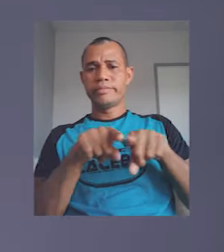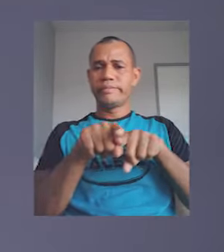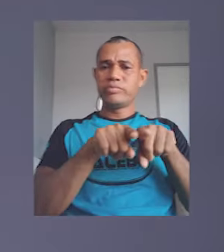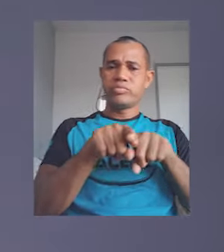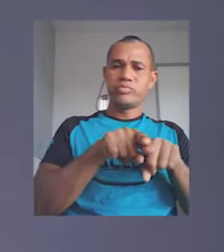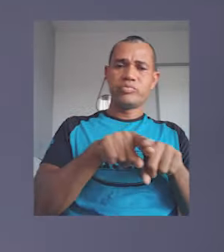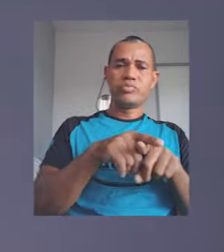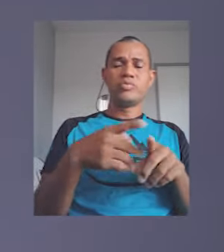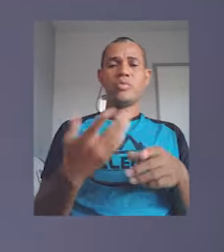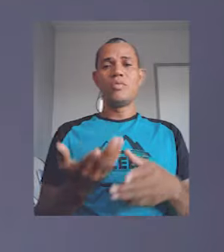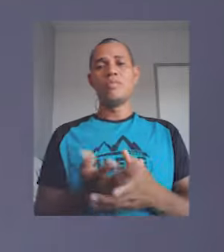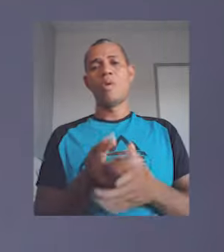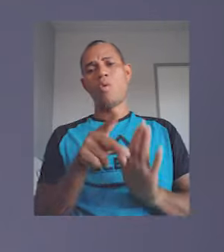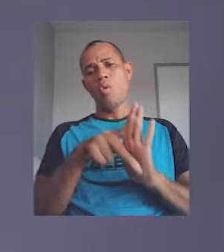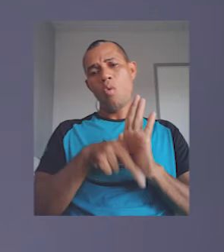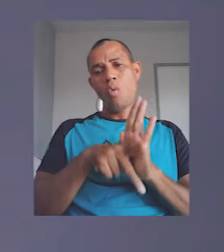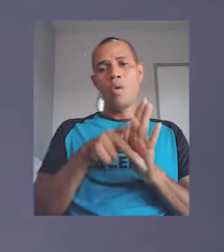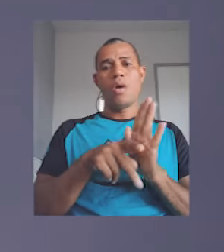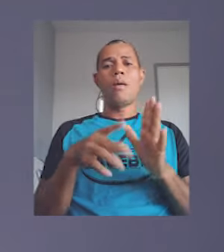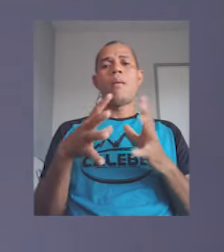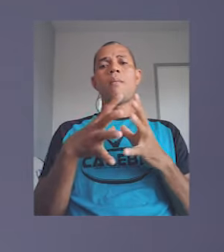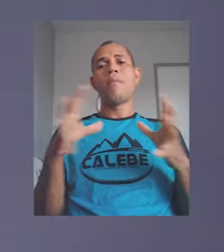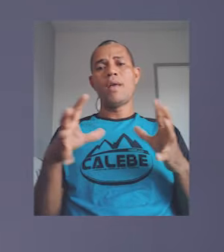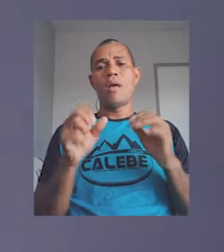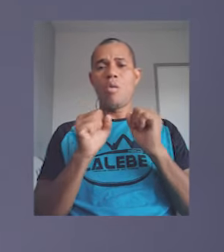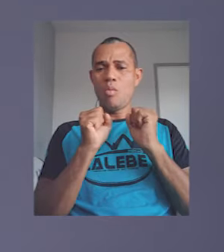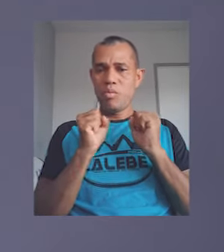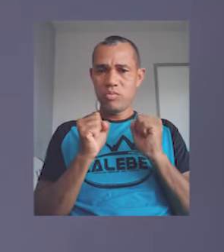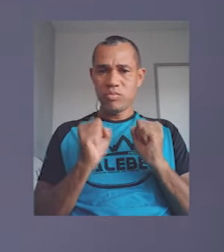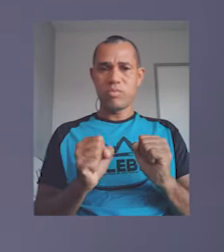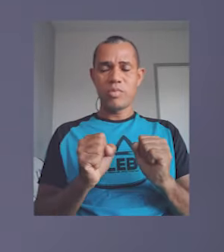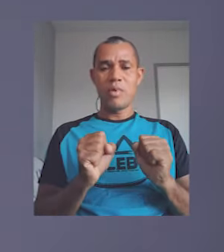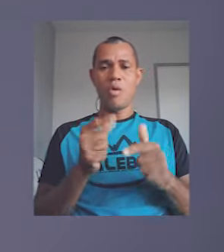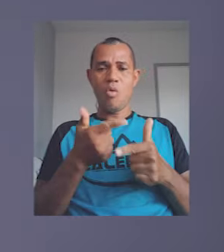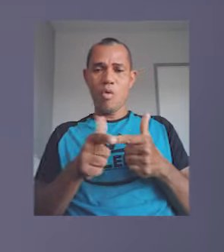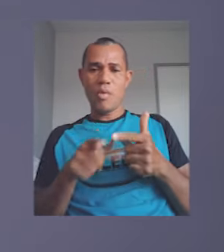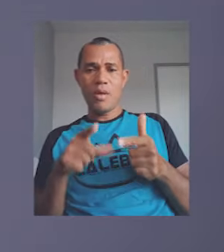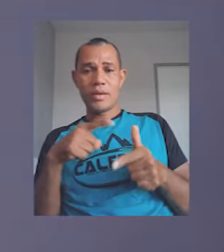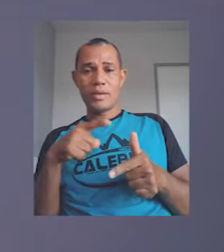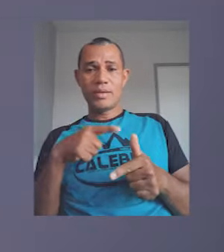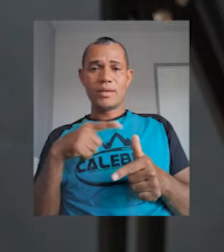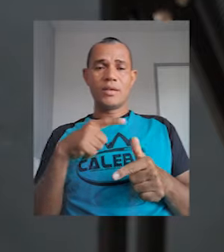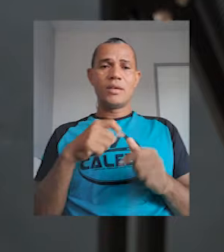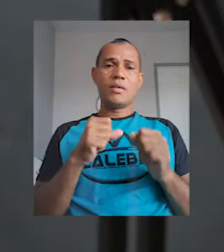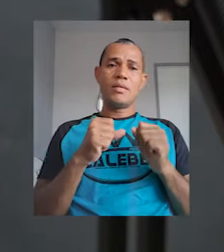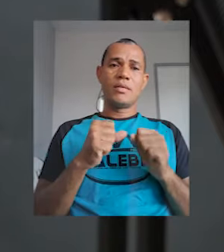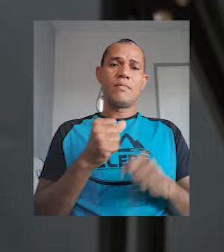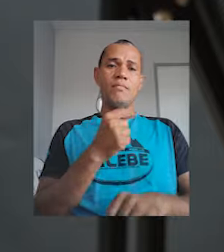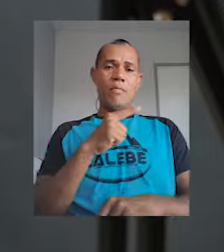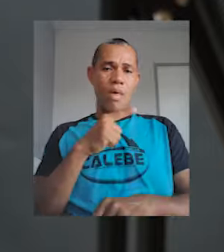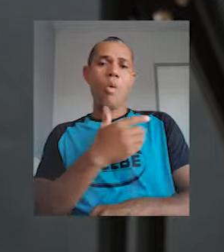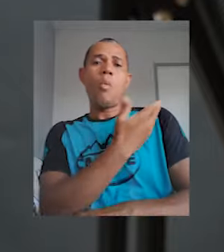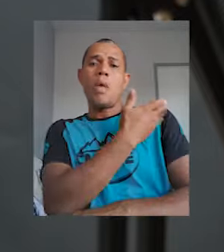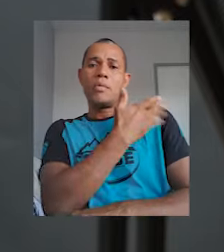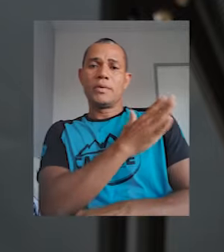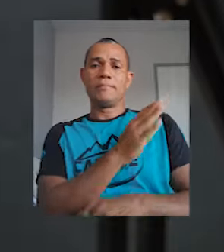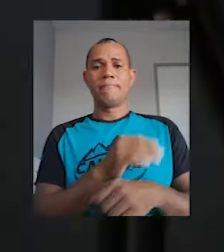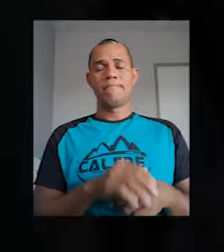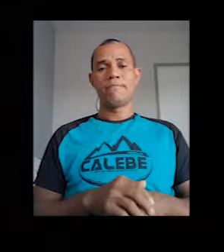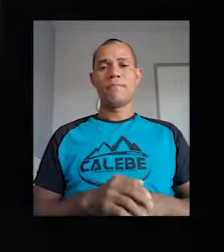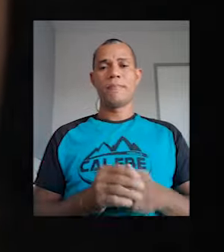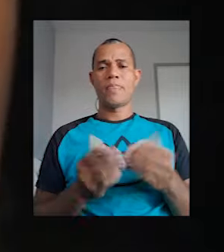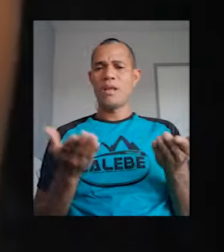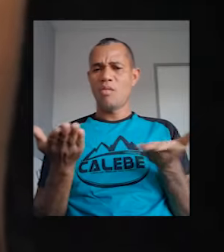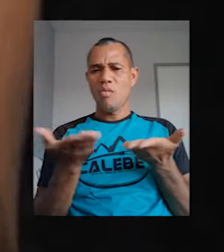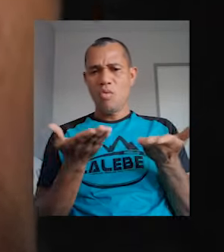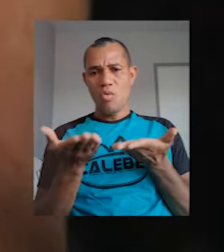que são fomentados a fim de que um projeto maior possa ser alimentado para aqueles que sustentam esse preconceito.